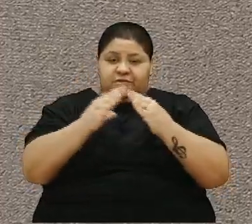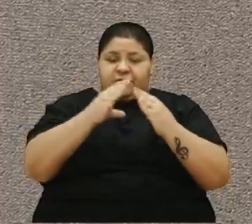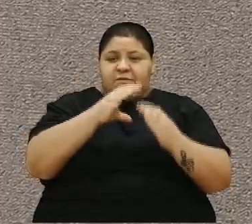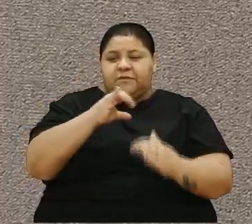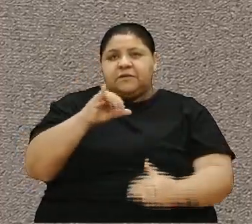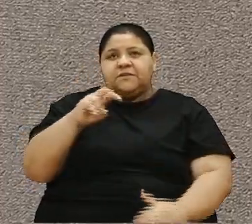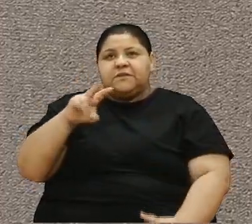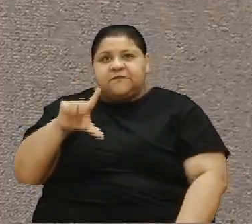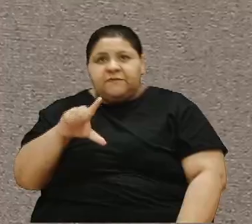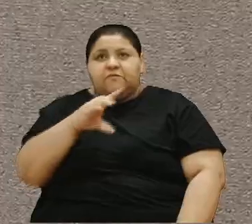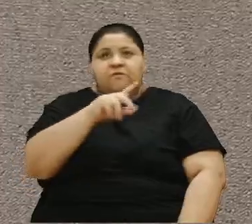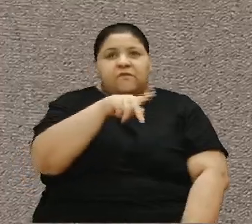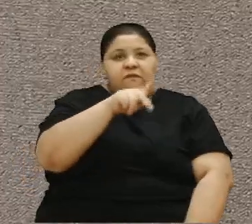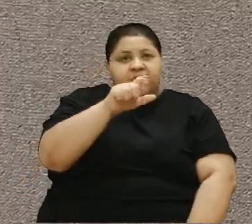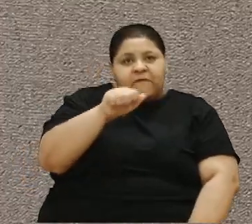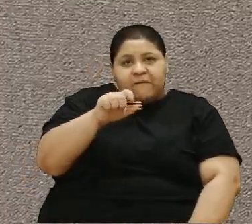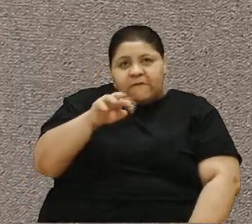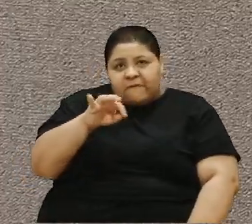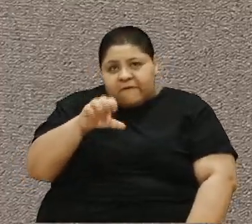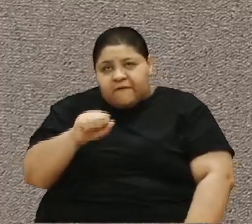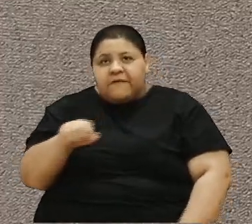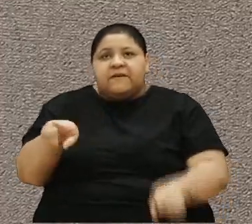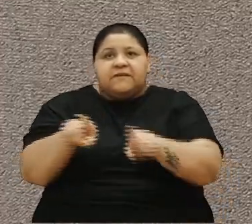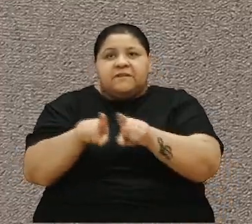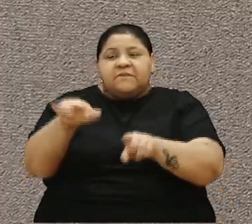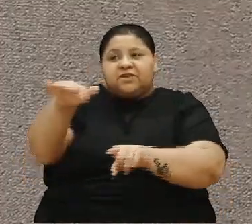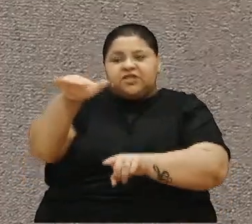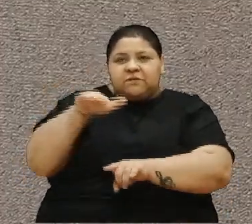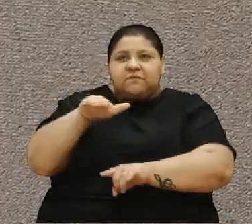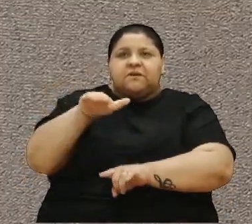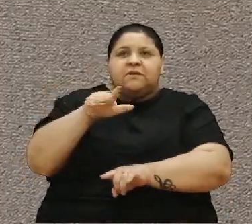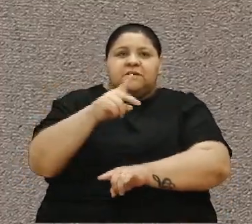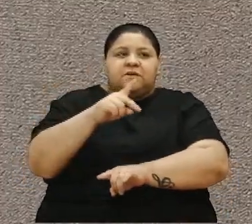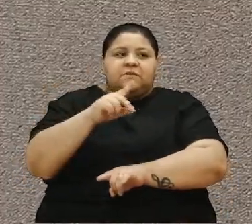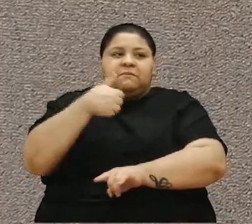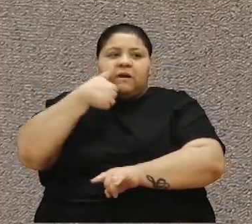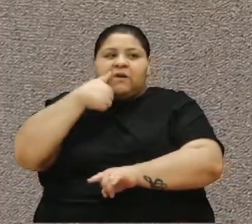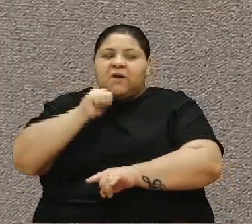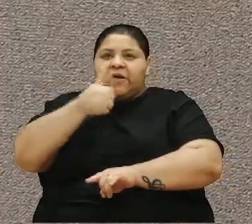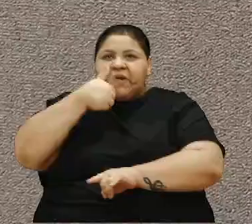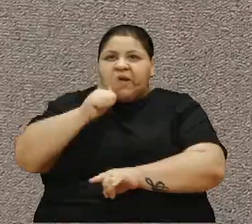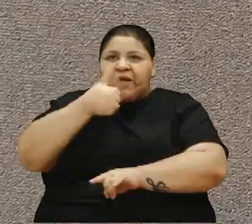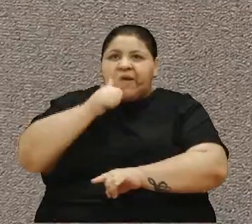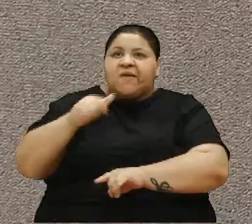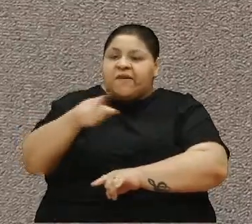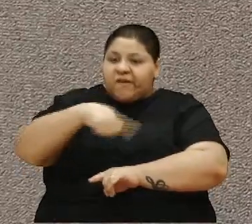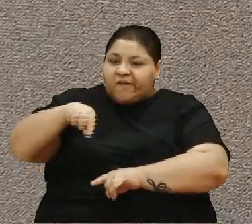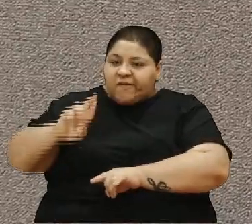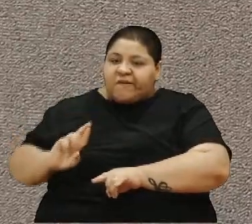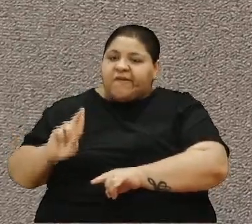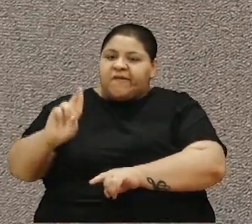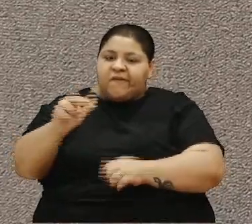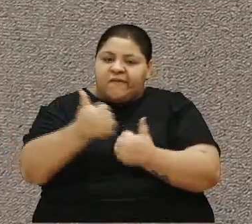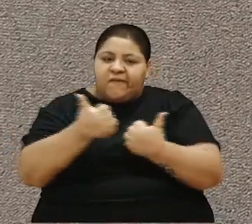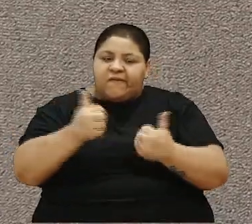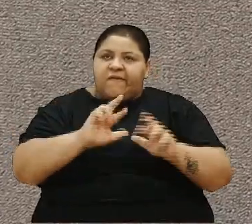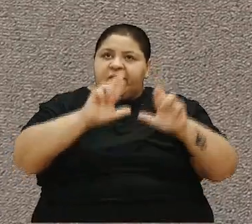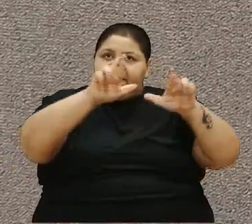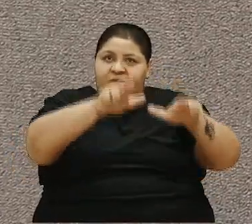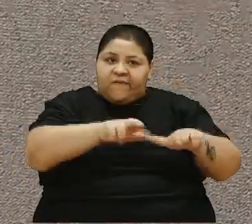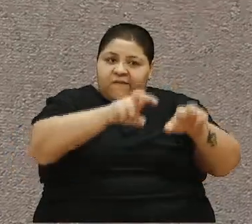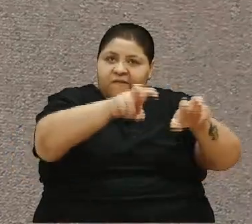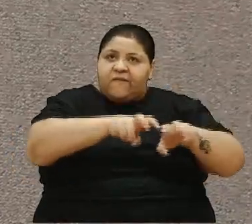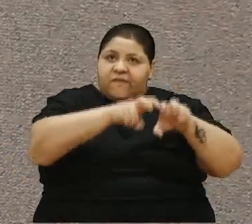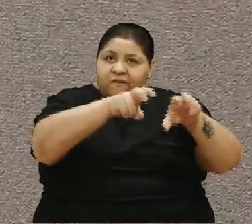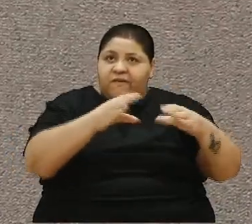Belmonte, também convidamos a Paula Iores, né, que é a nossa representante, assessora regional na subchefia do interior da